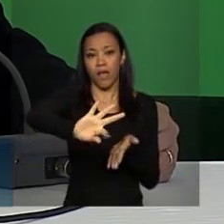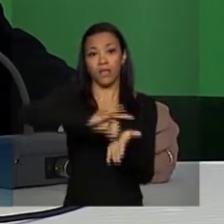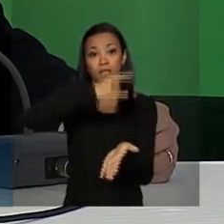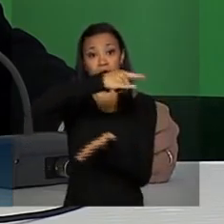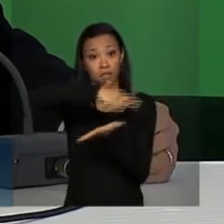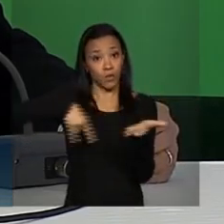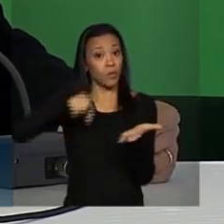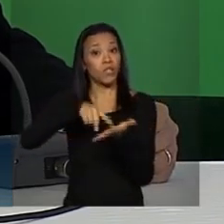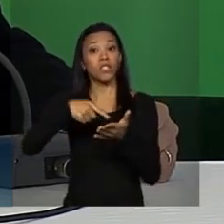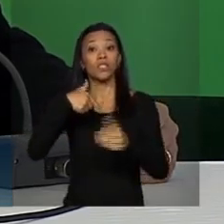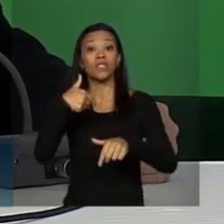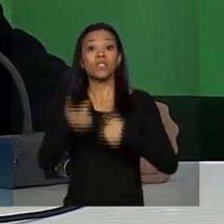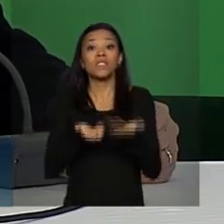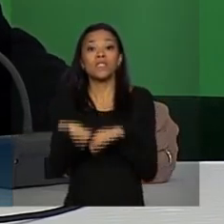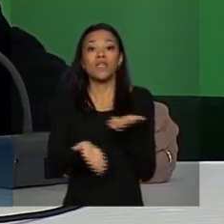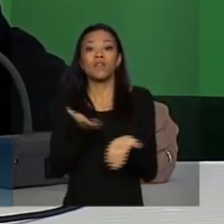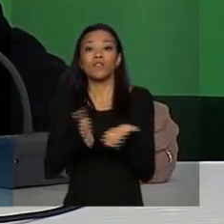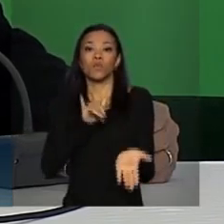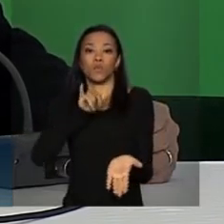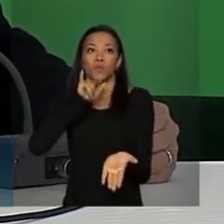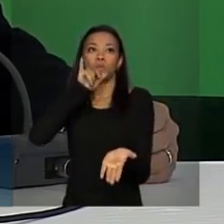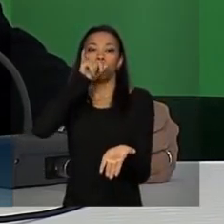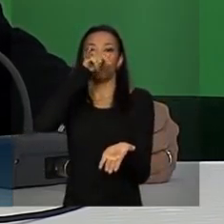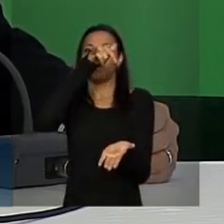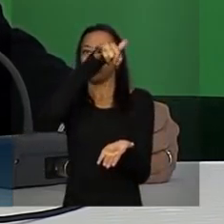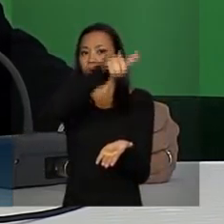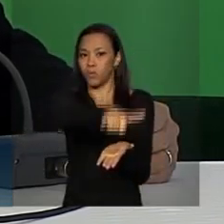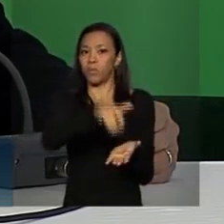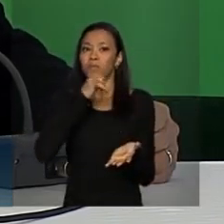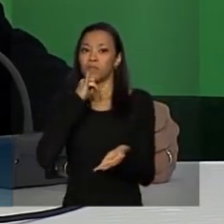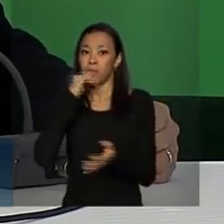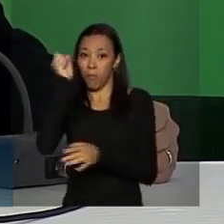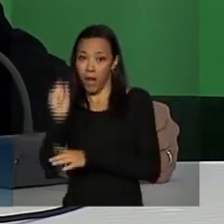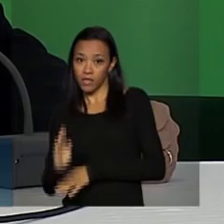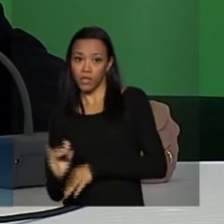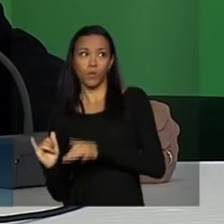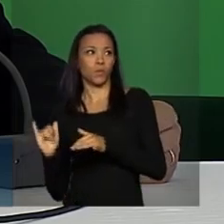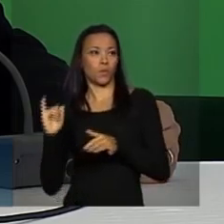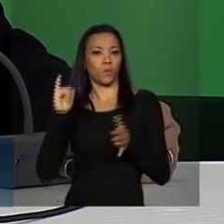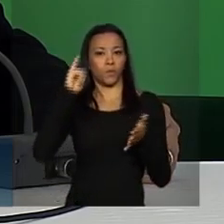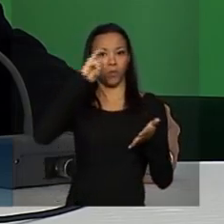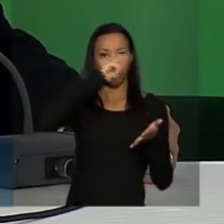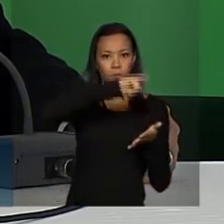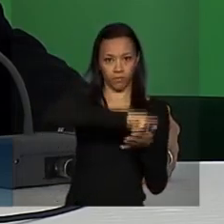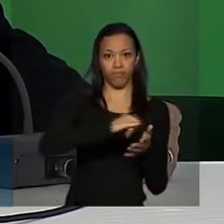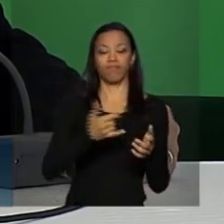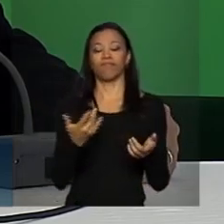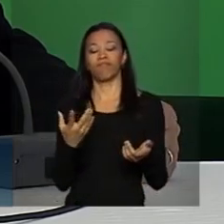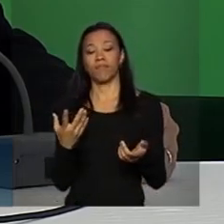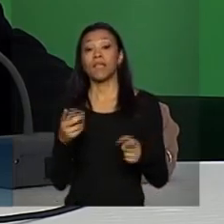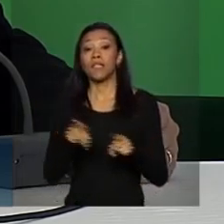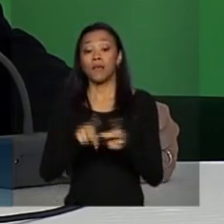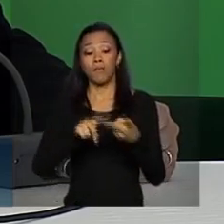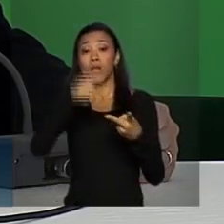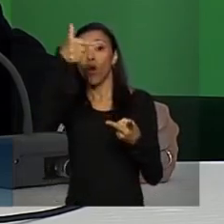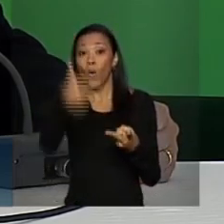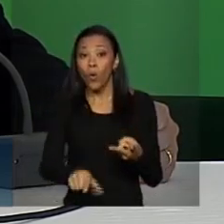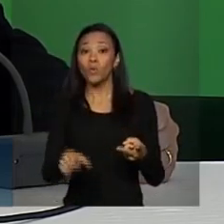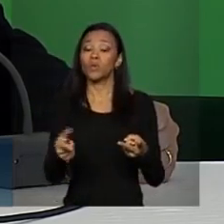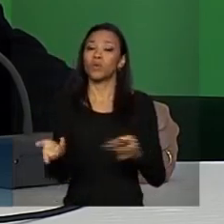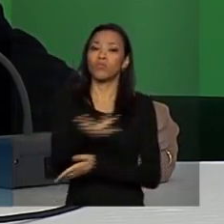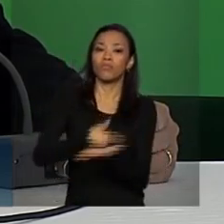serviços aéreos, que vai facilitar as ligações aéreas. Vamos ter também um memorando de entendimento sobre cooperação